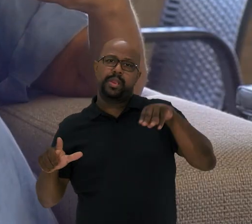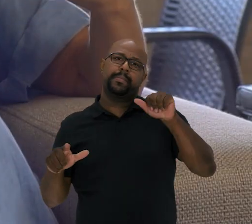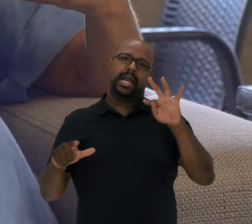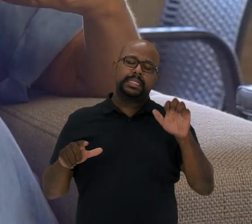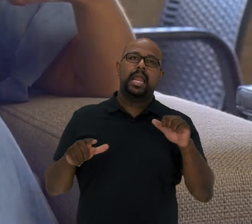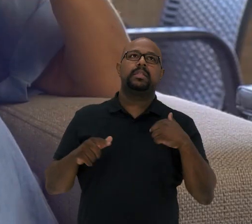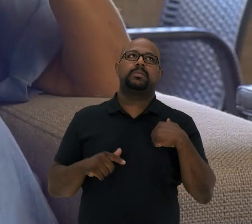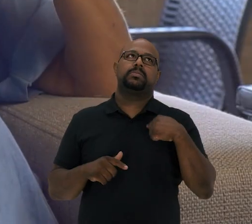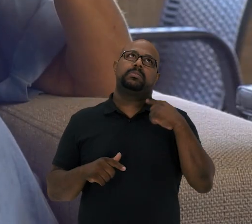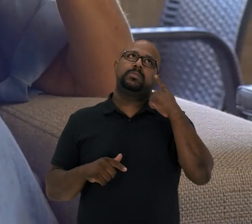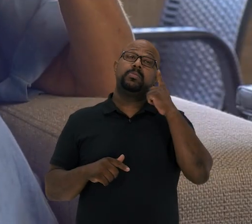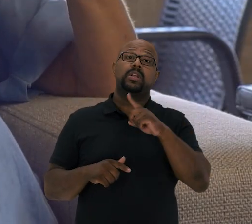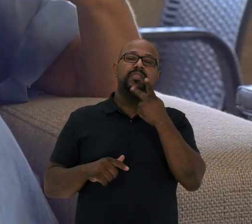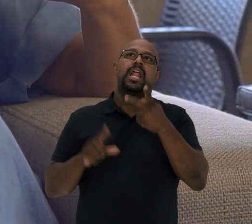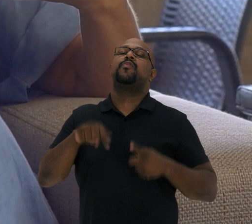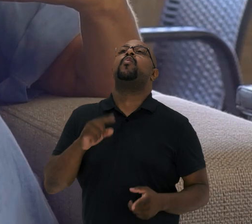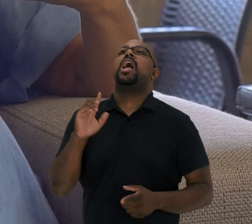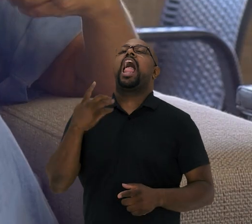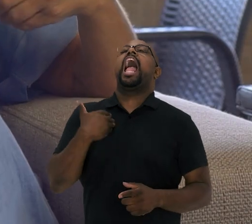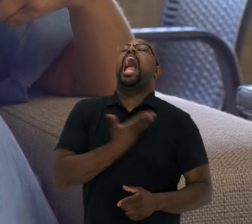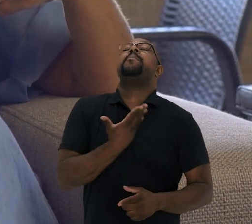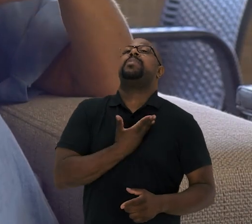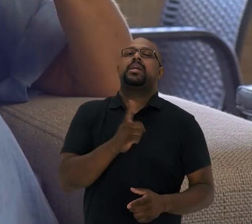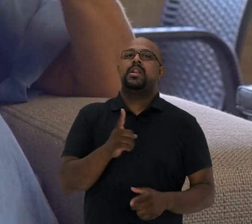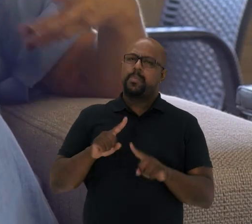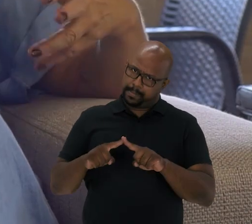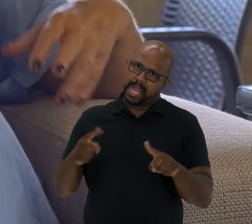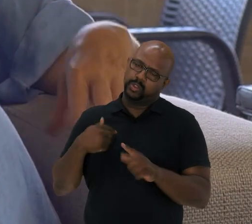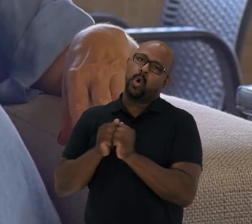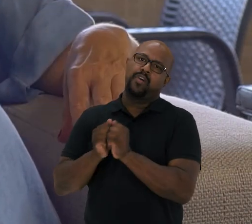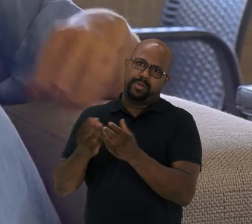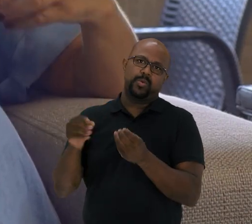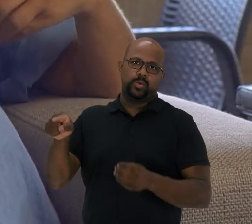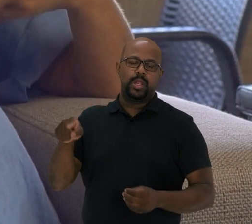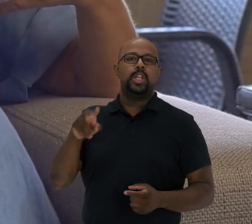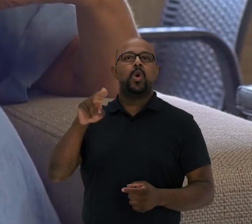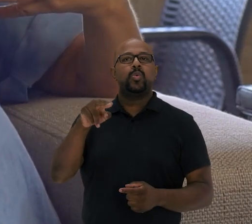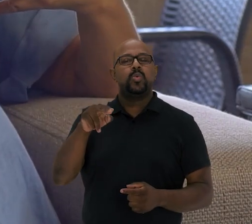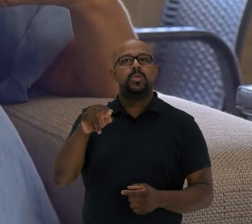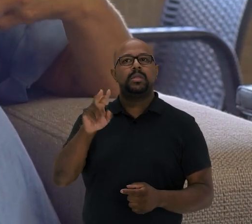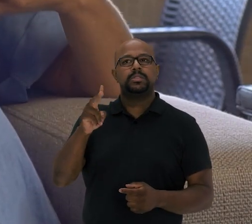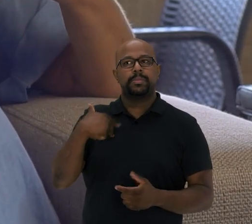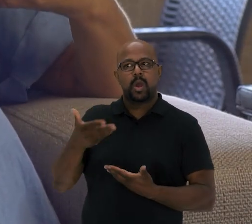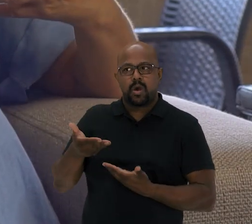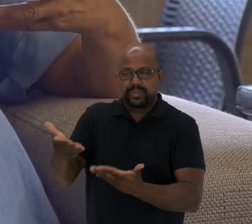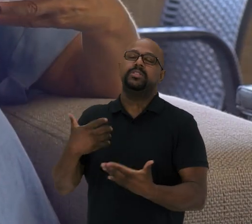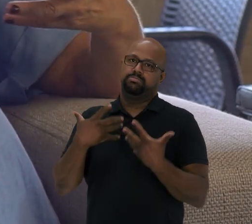eu não posso dizer que eu tenha sido amiga do Walter, mas eu convivi muito com ele. E eu nunca deixei de aceitar